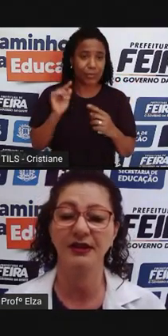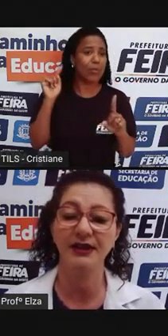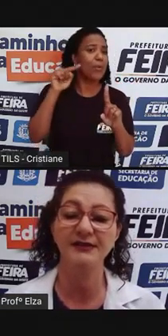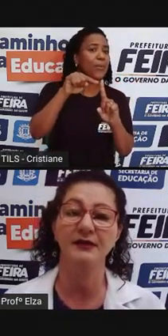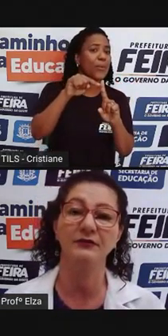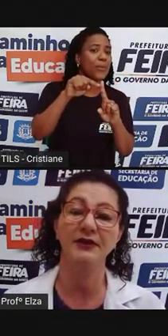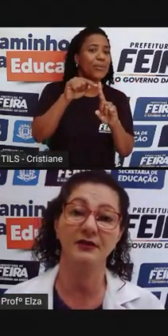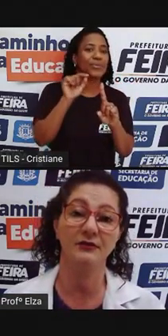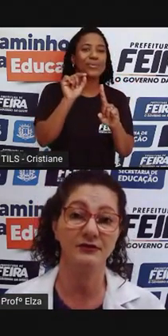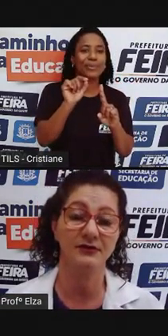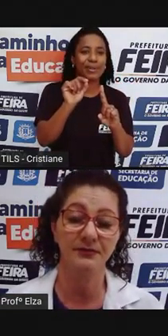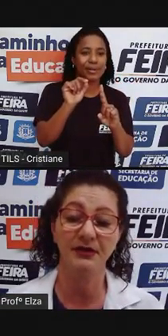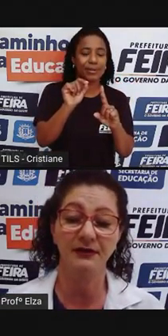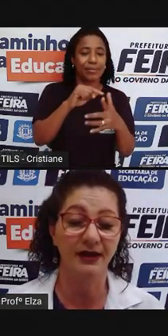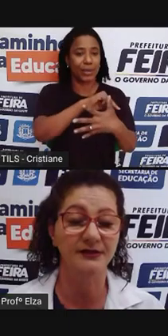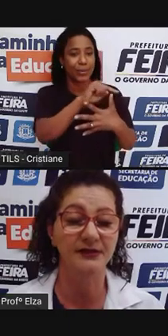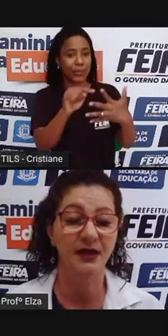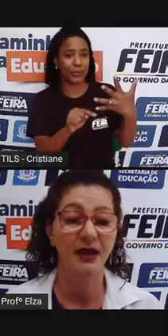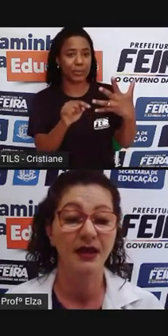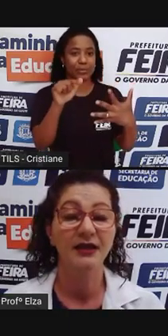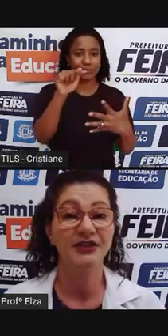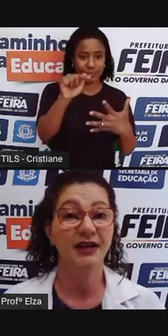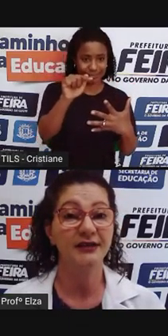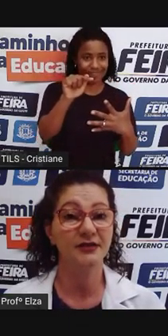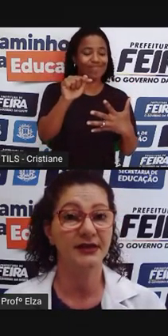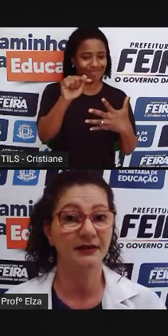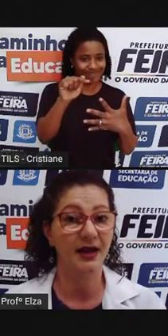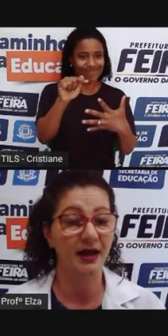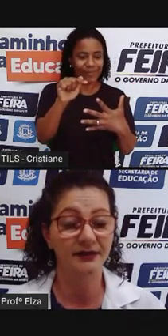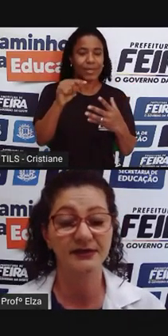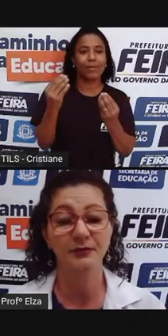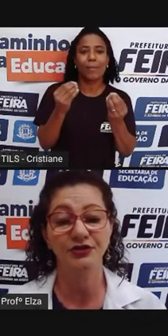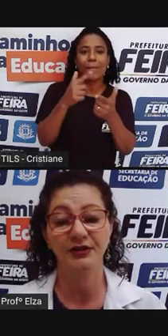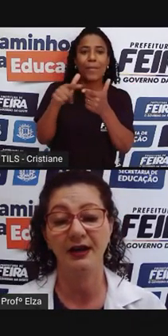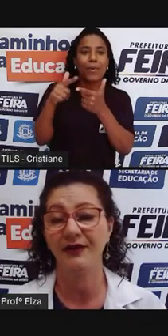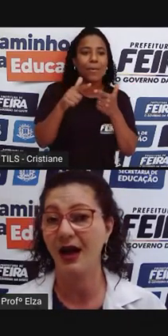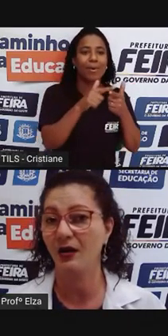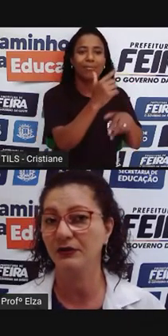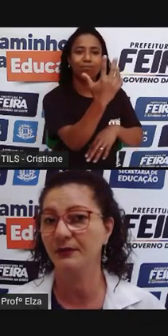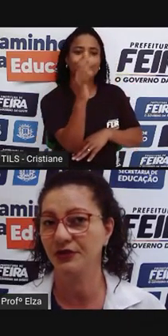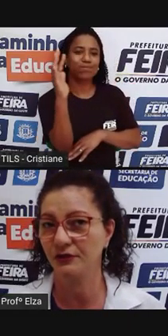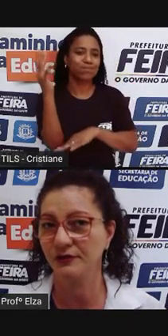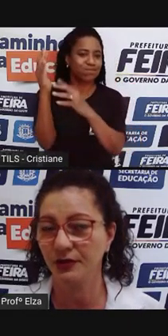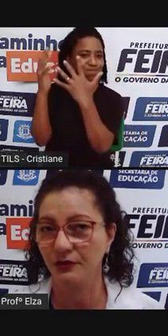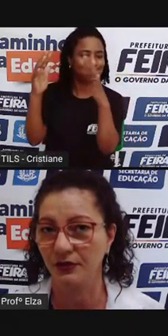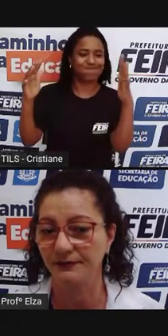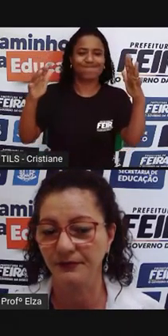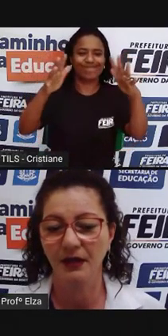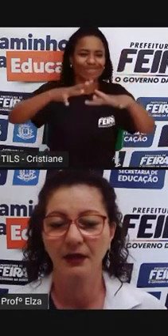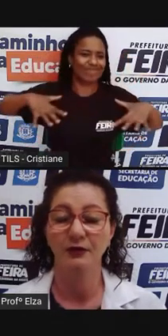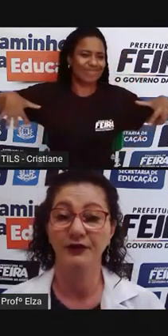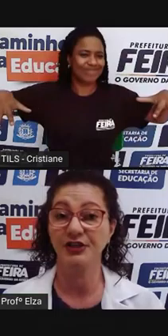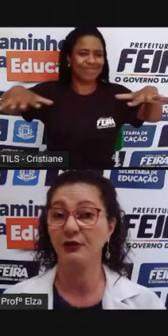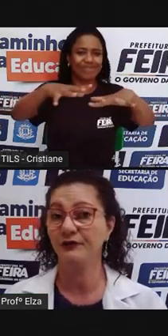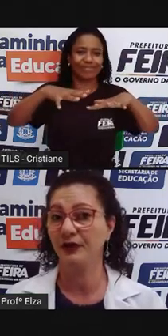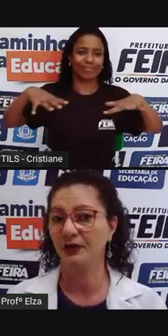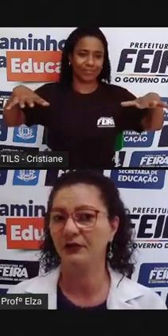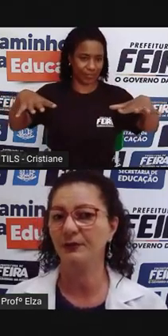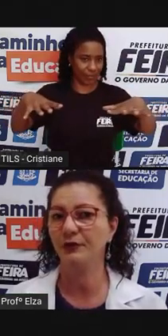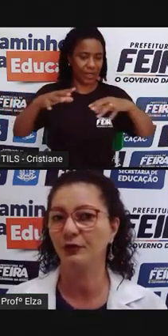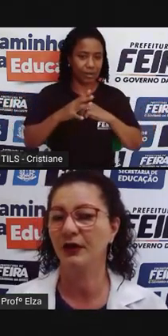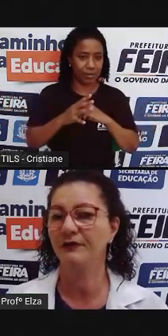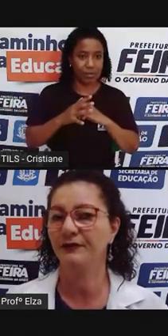inicialmente, a criação das soluções ambientais, já que a sociedade se mostrava altamente consumidora. Então, veja que o